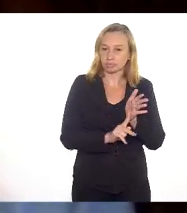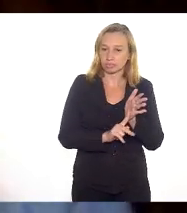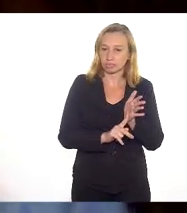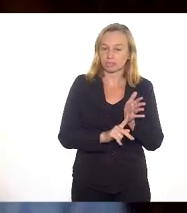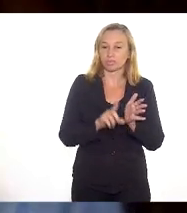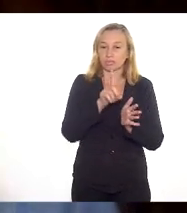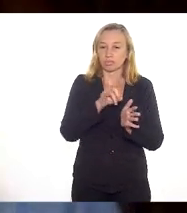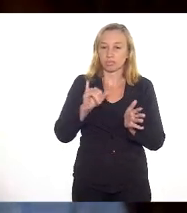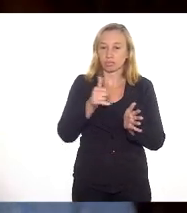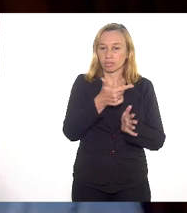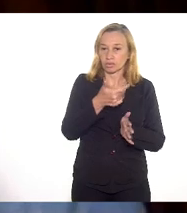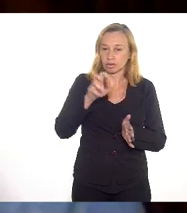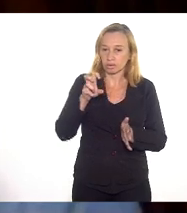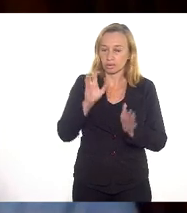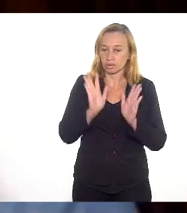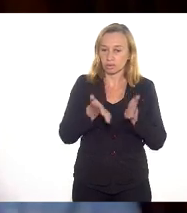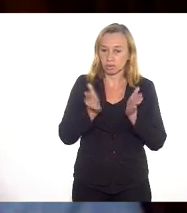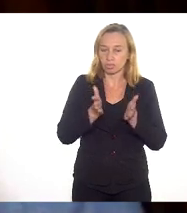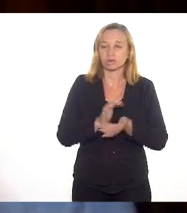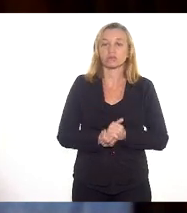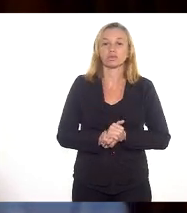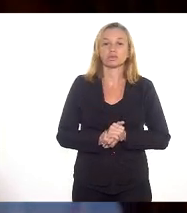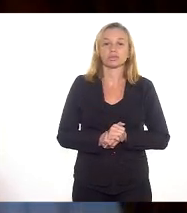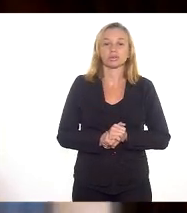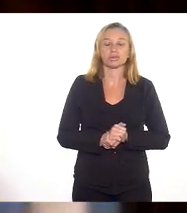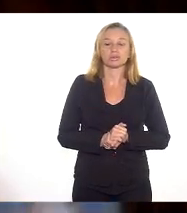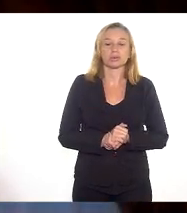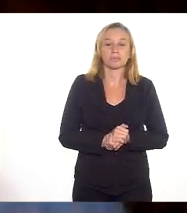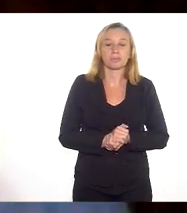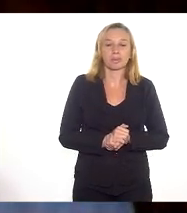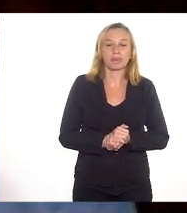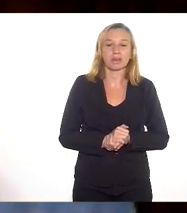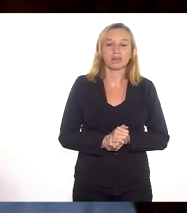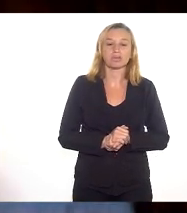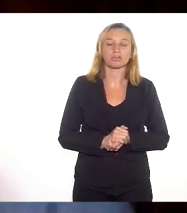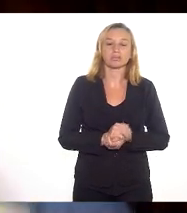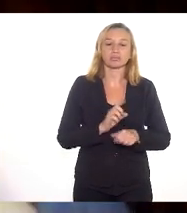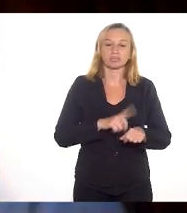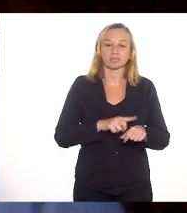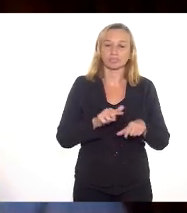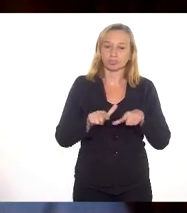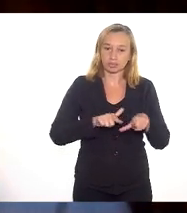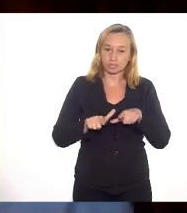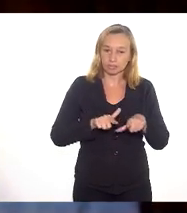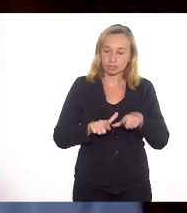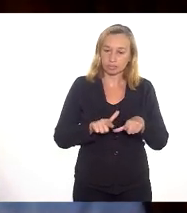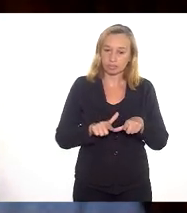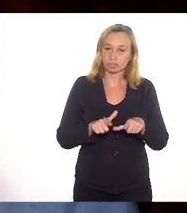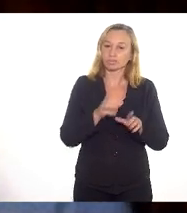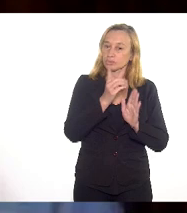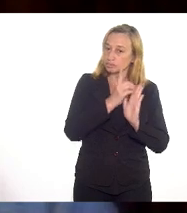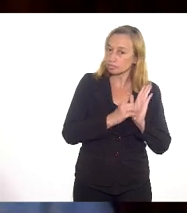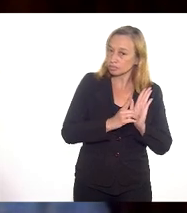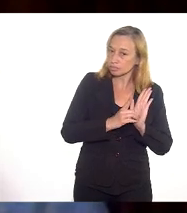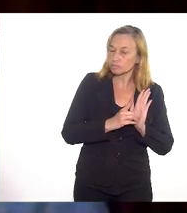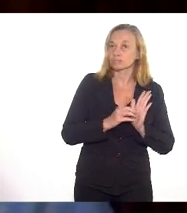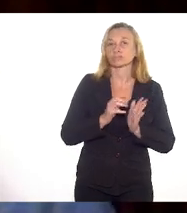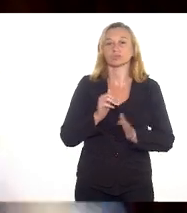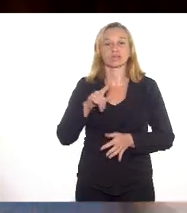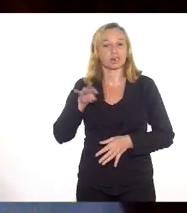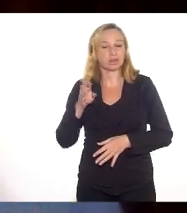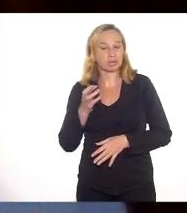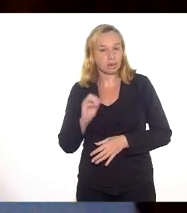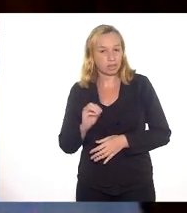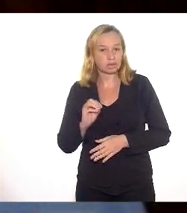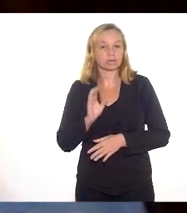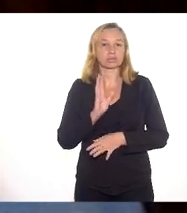de 2015 hoje, o governador Cláudio Castro, que ainda em exercício, coloca em decreto,